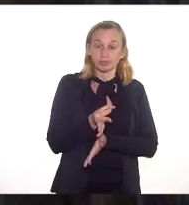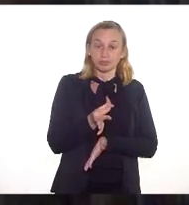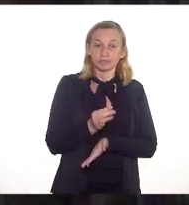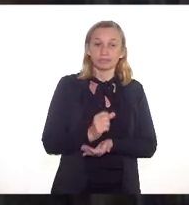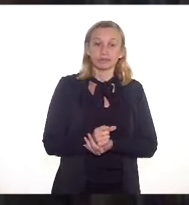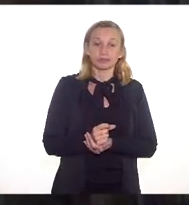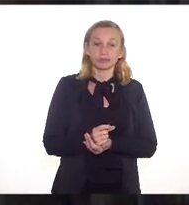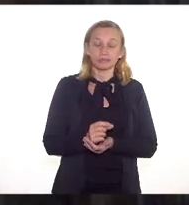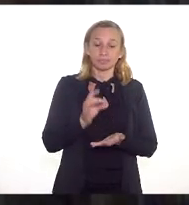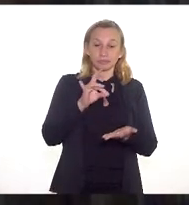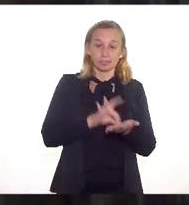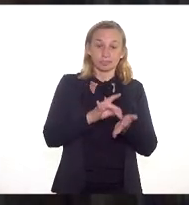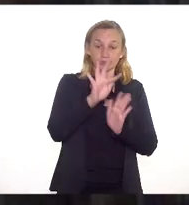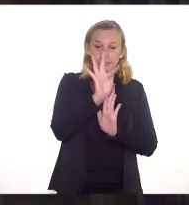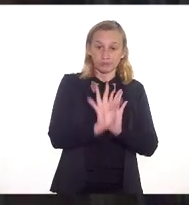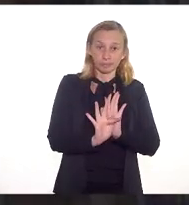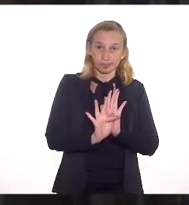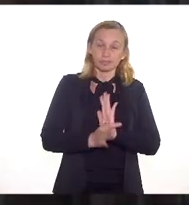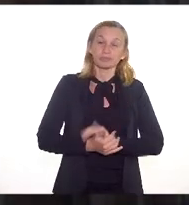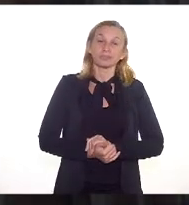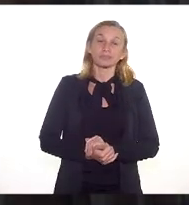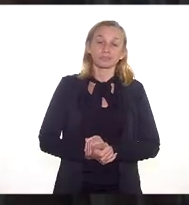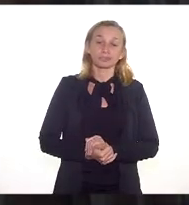texto original. Então,